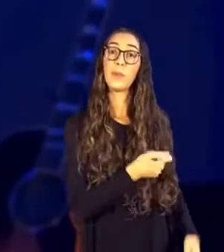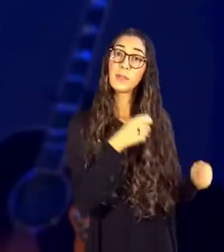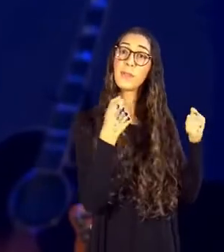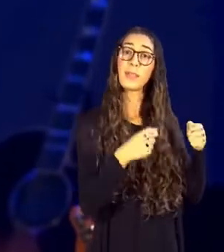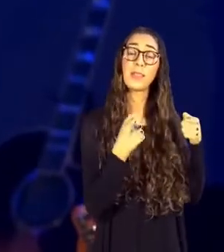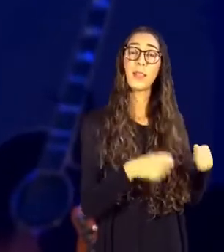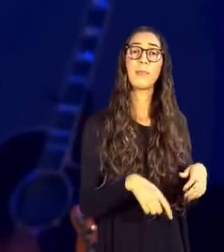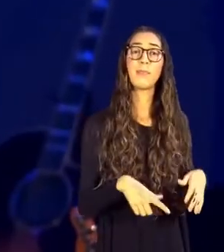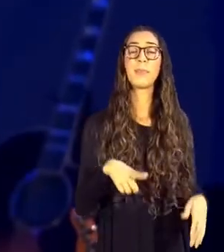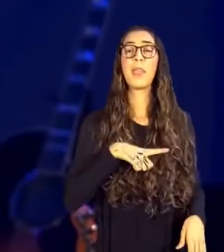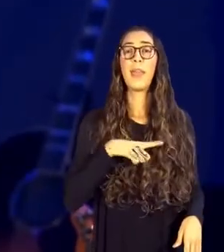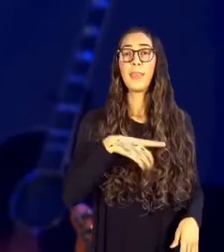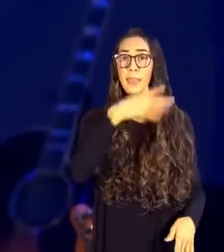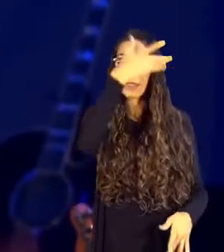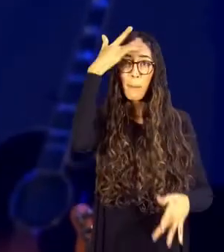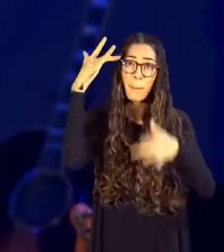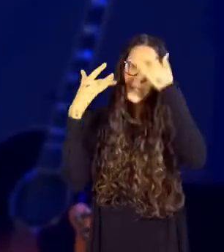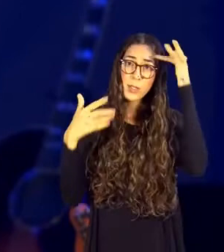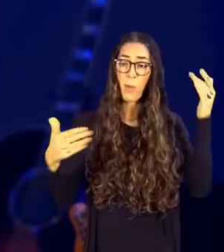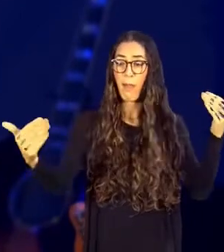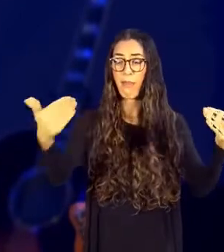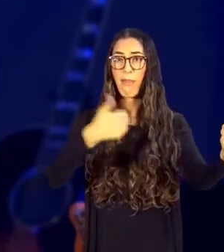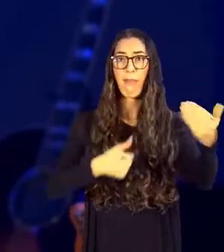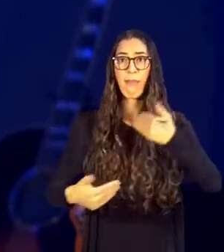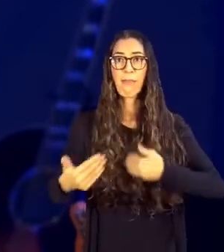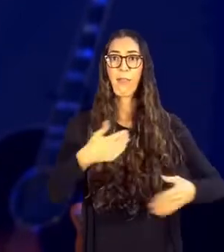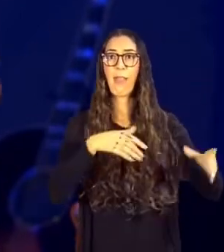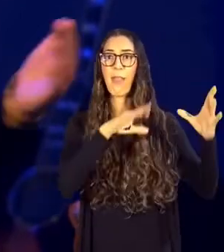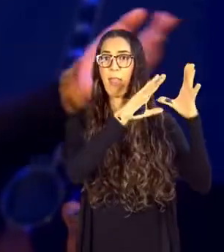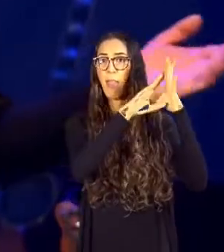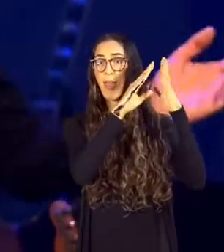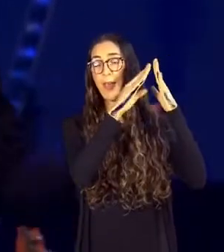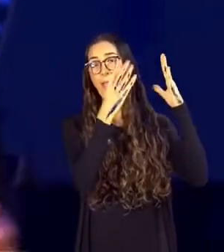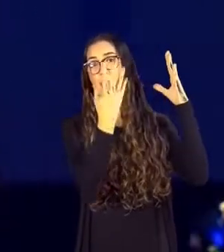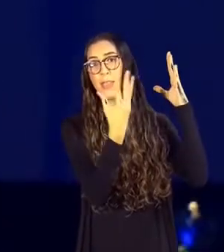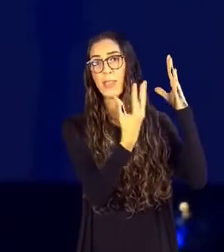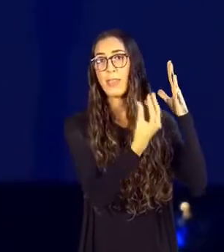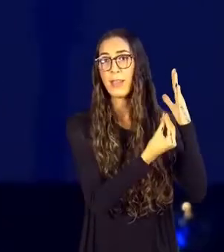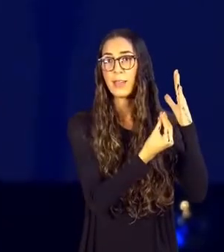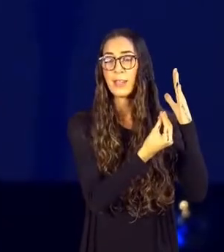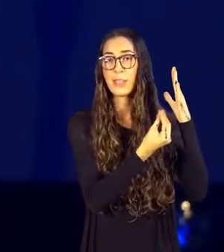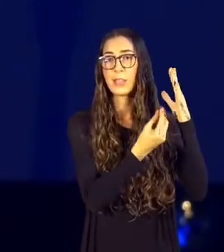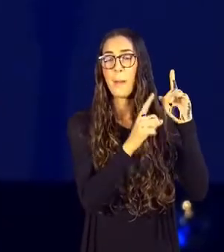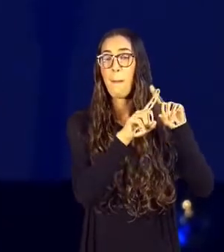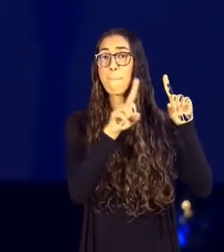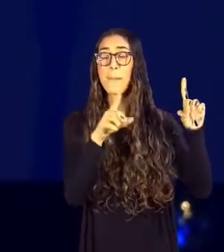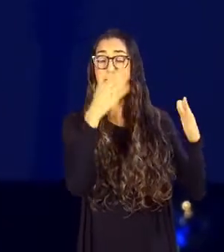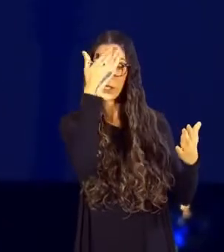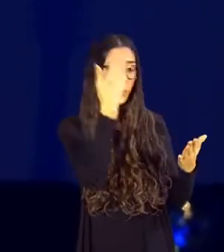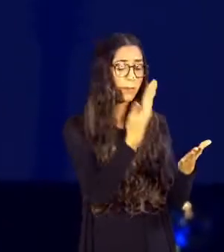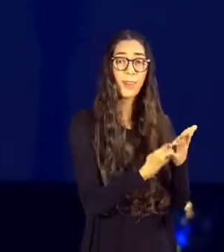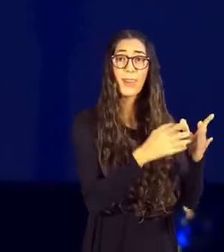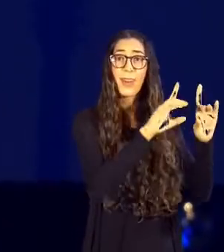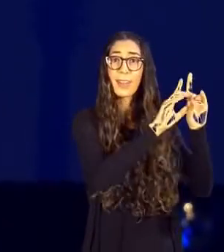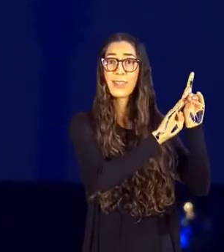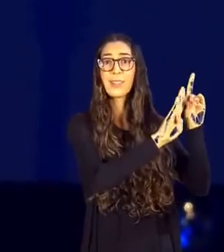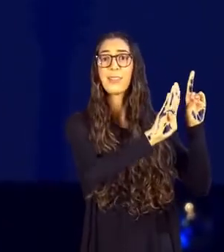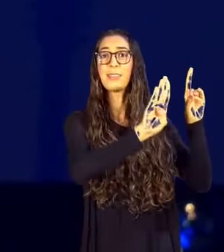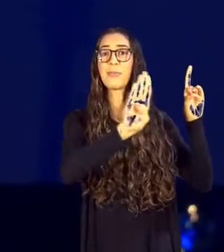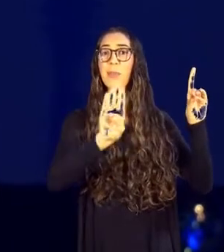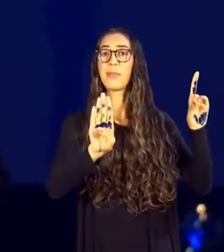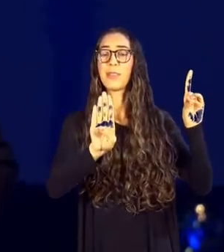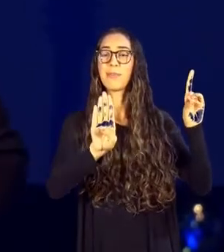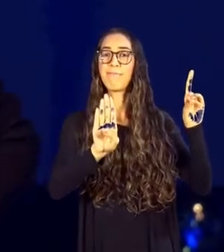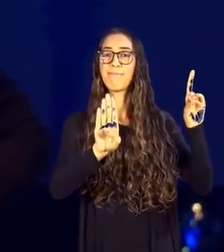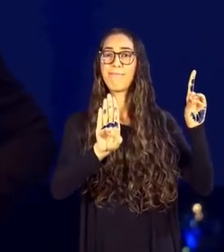mas vive com medo, porque a gente não se baseia nas promessas. Tem gente que até não...